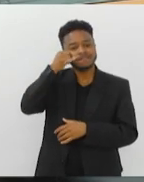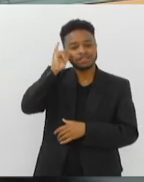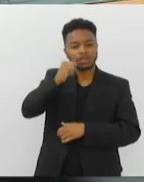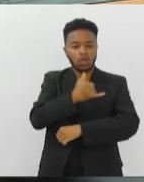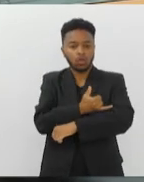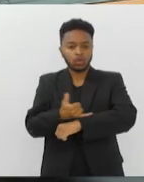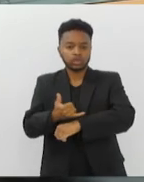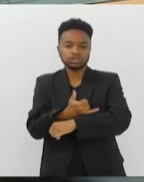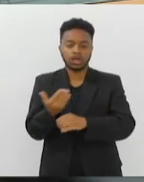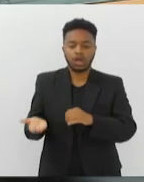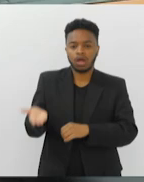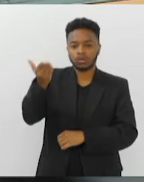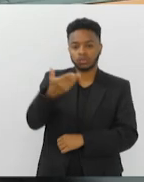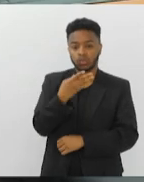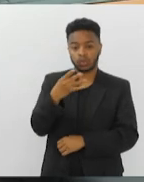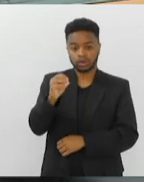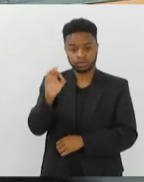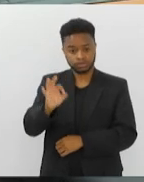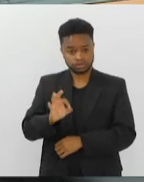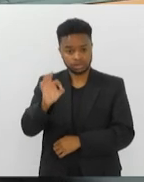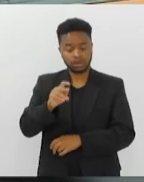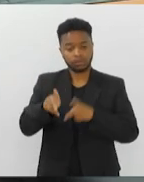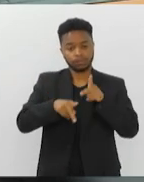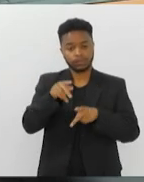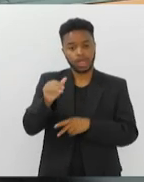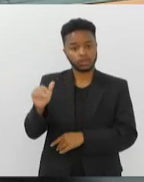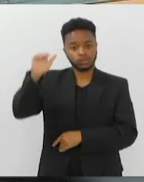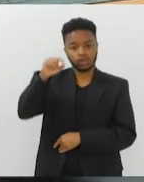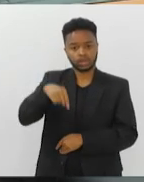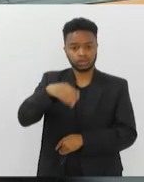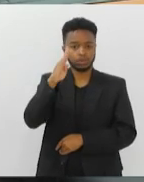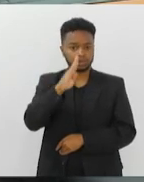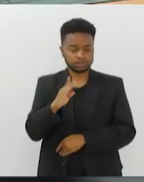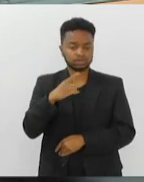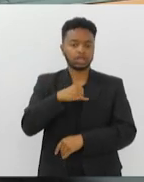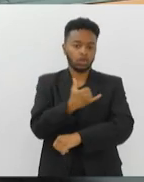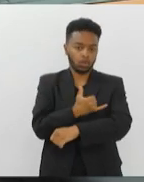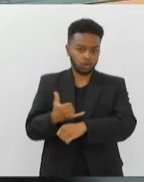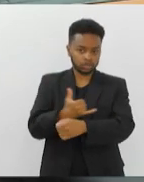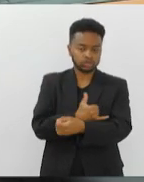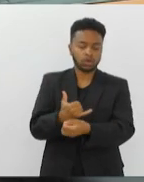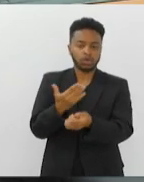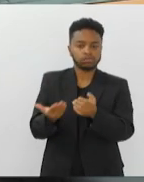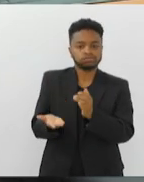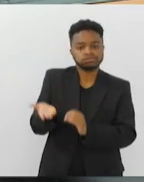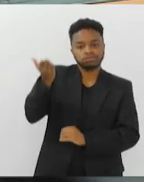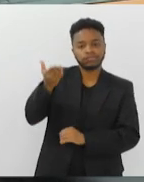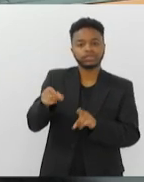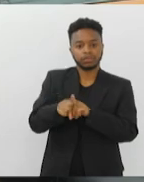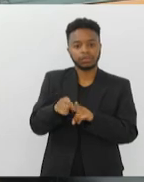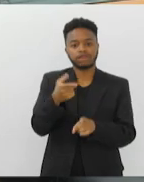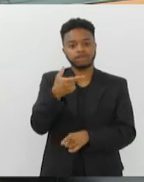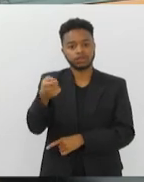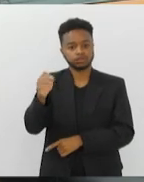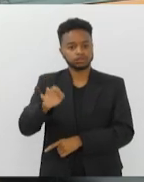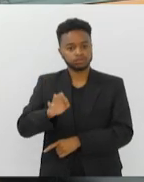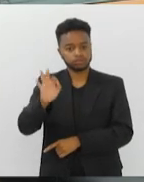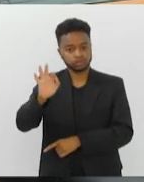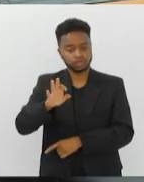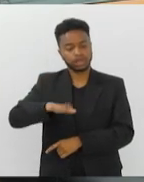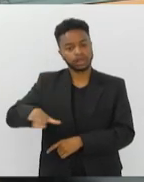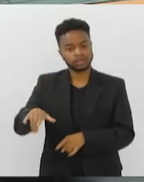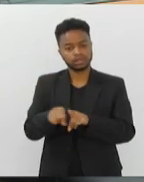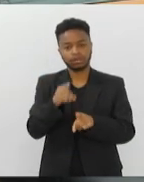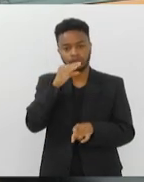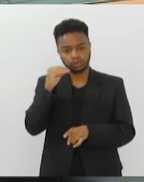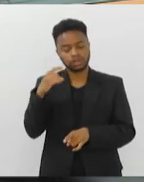da população adulta no Brasil tem colesterol elevado e 20% de crianças e adolescentes também passam pelo mesmo problema. Eu